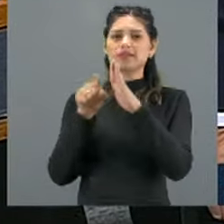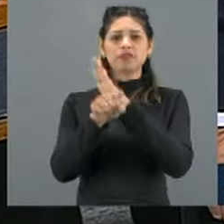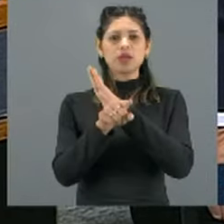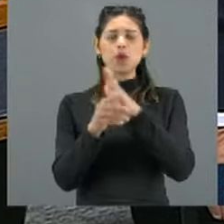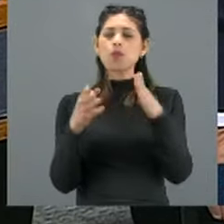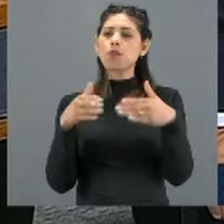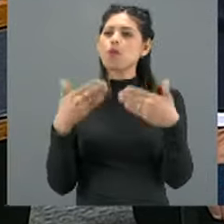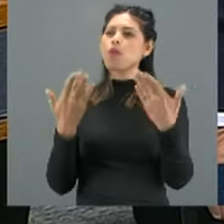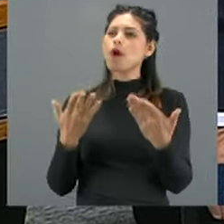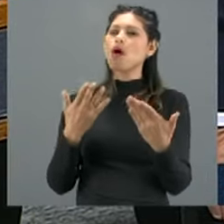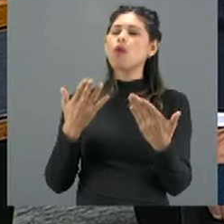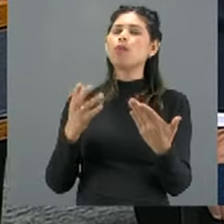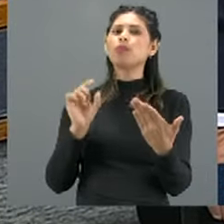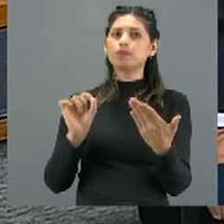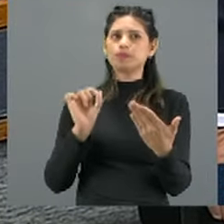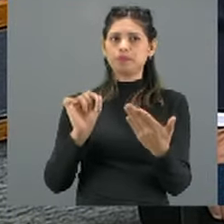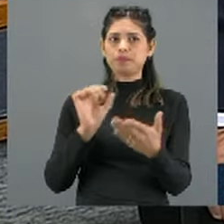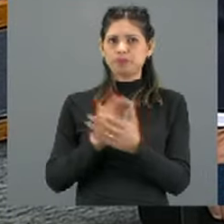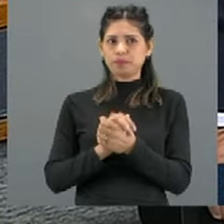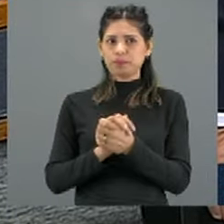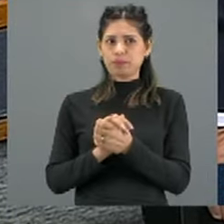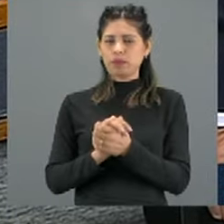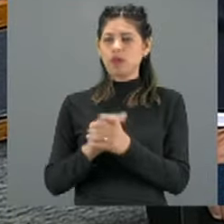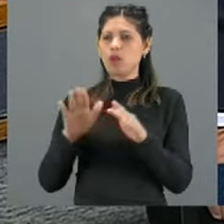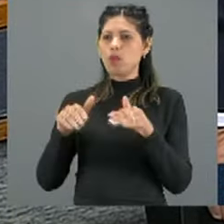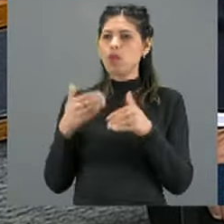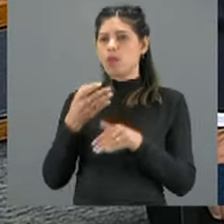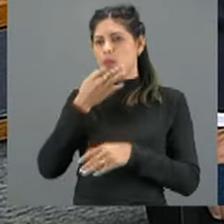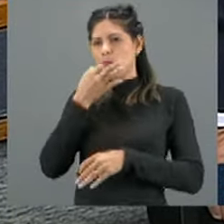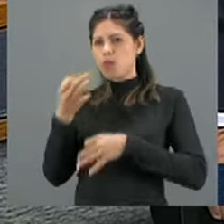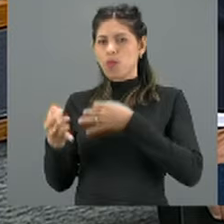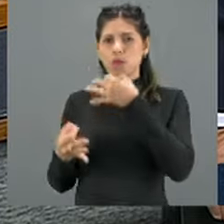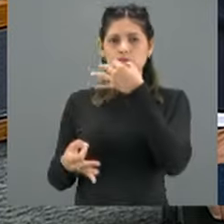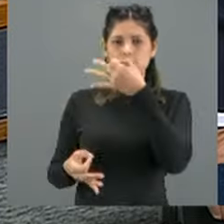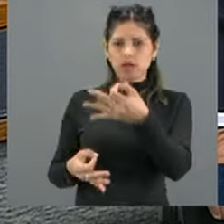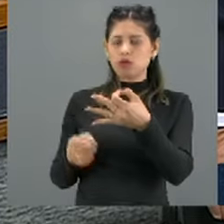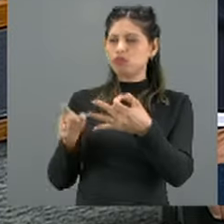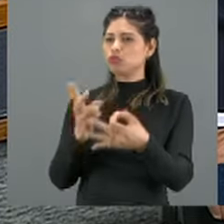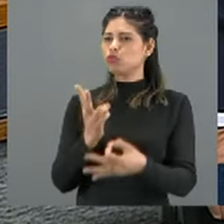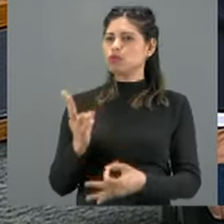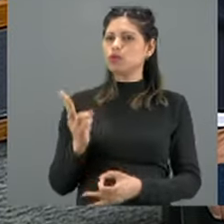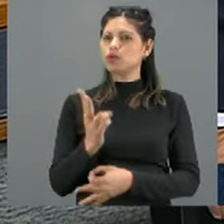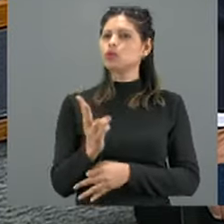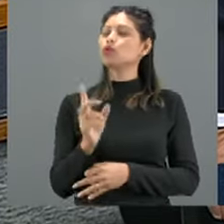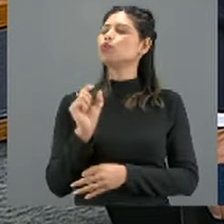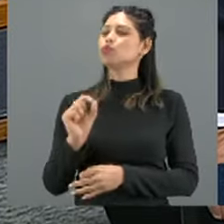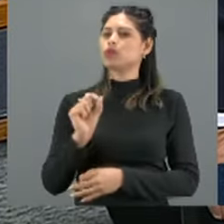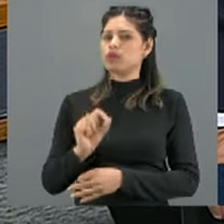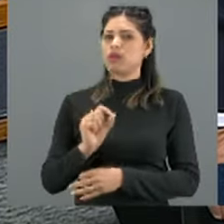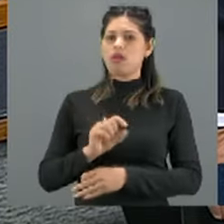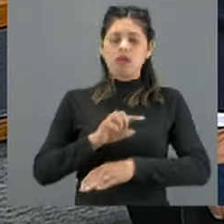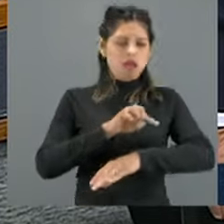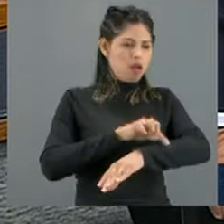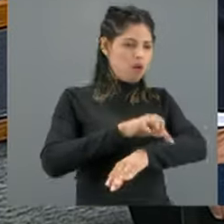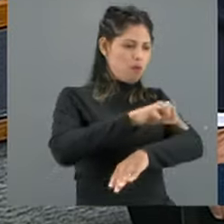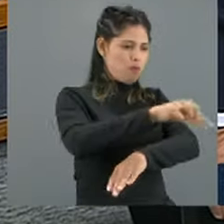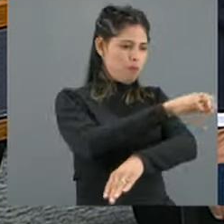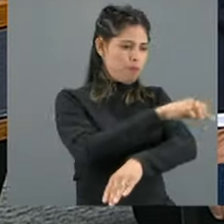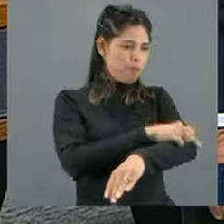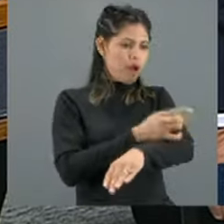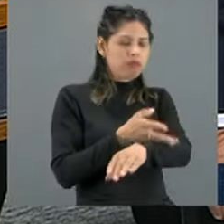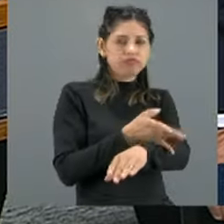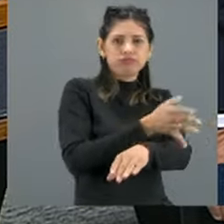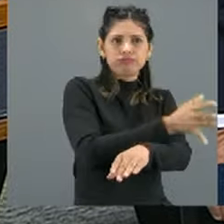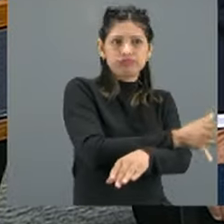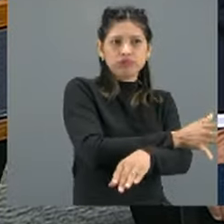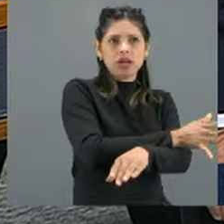relação ao marco temporal que foi aprovado pelo Senado Federal e teve, logicamente, alguns